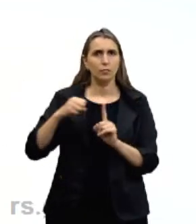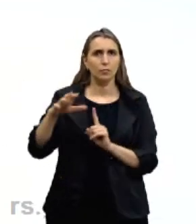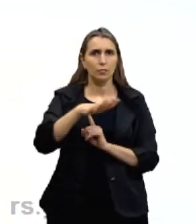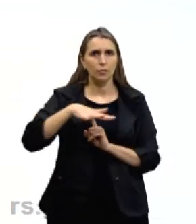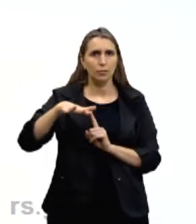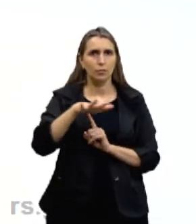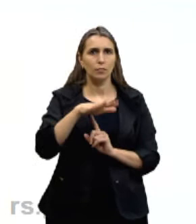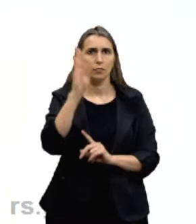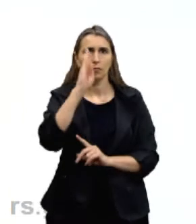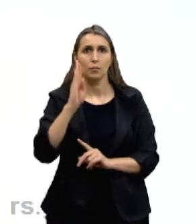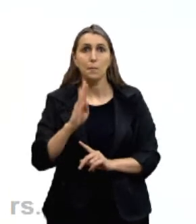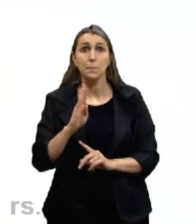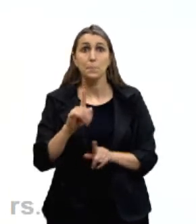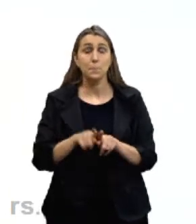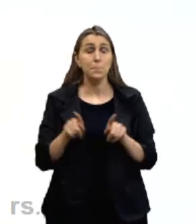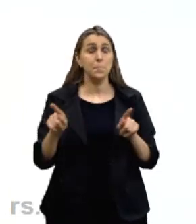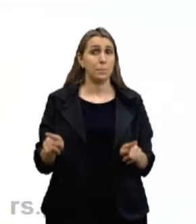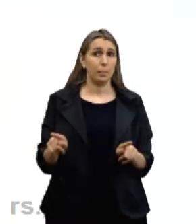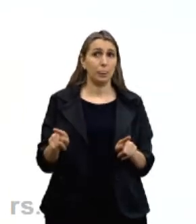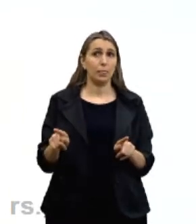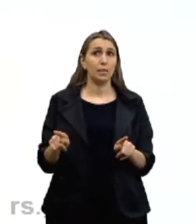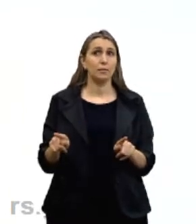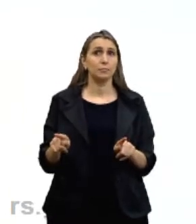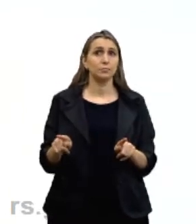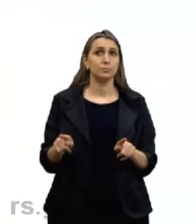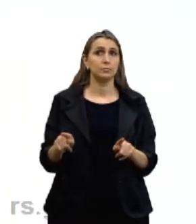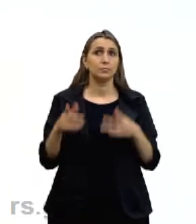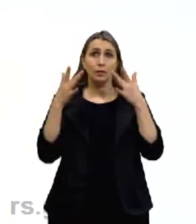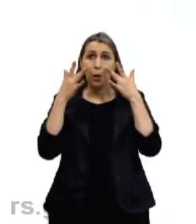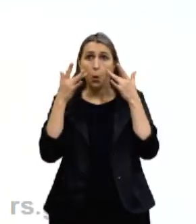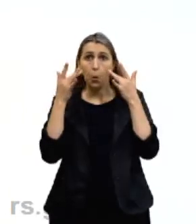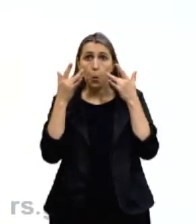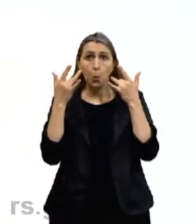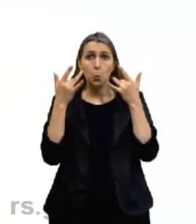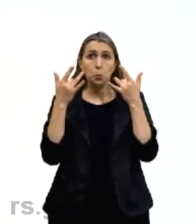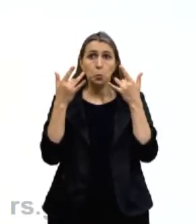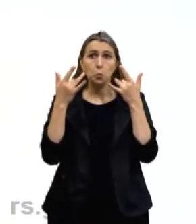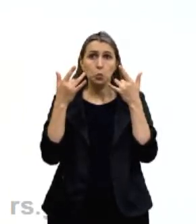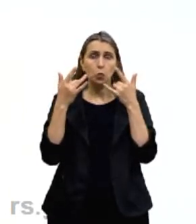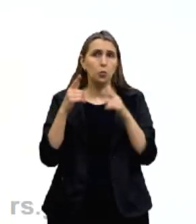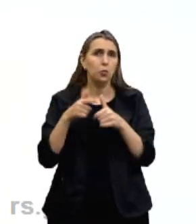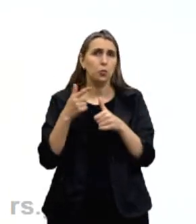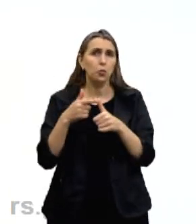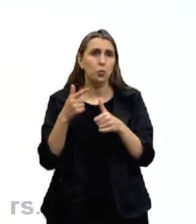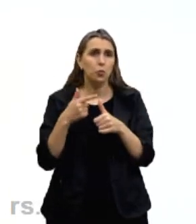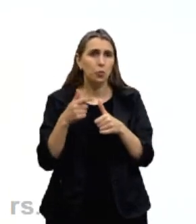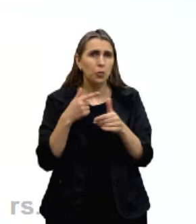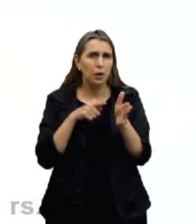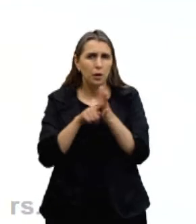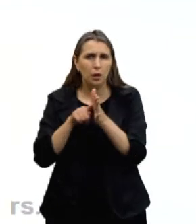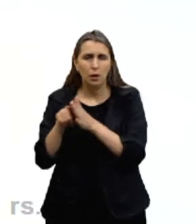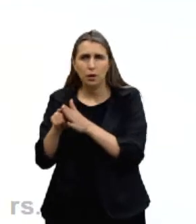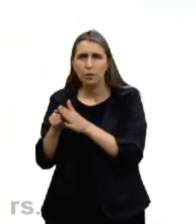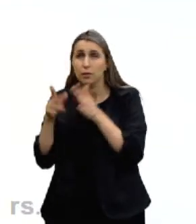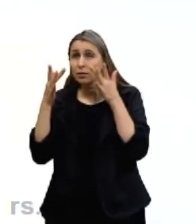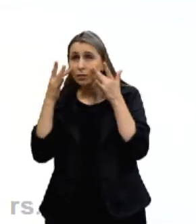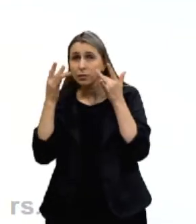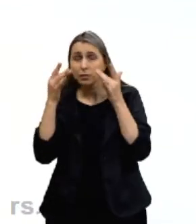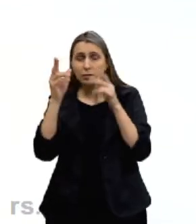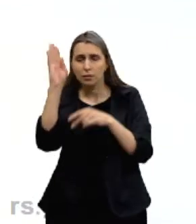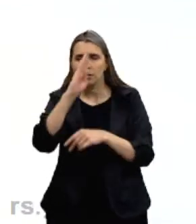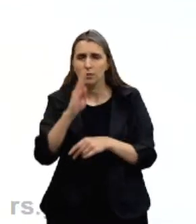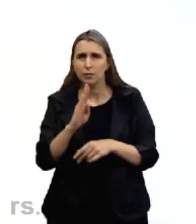brasileira mas né Ele é o teatro logo Talvez um dos primeiros a despontar e no teatro brasileiro